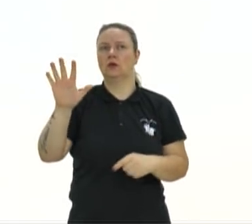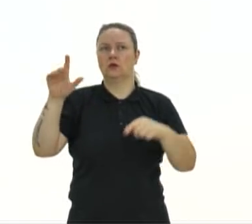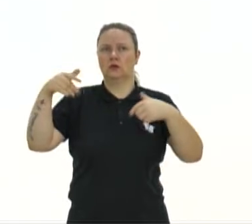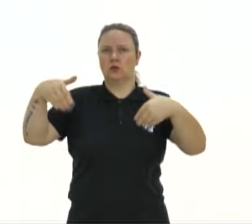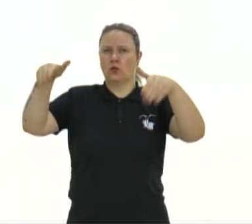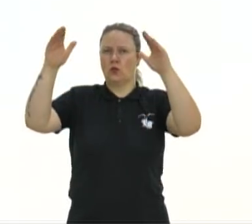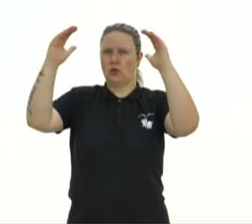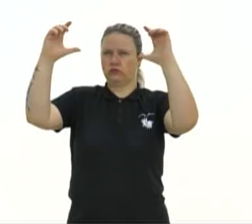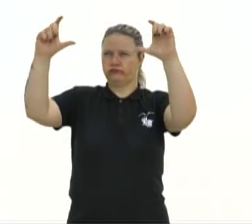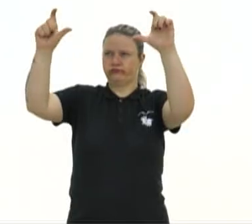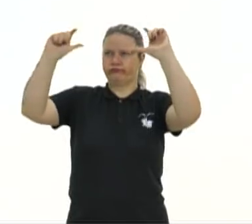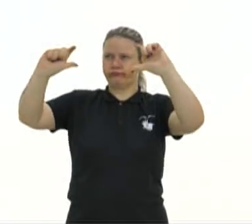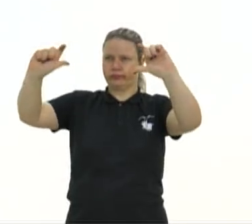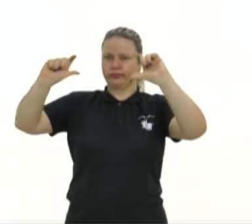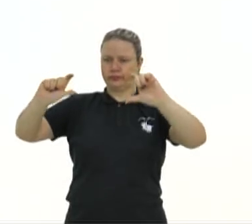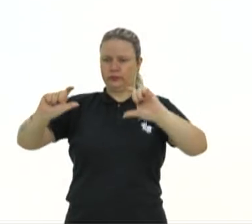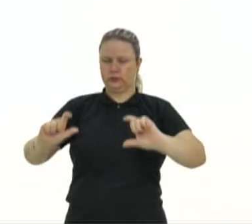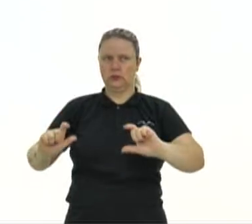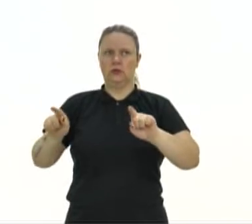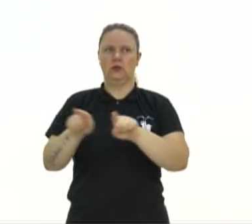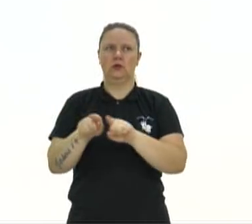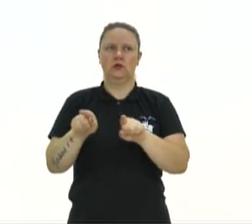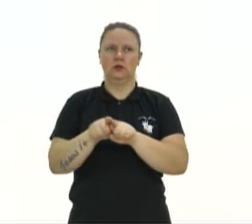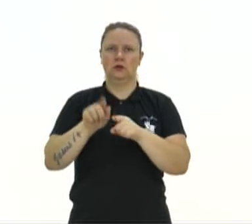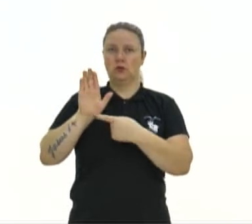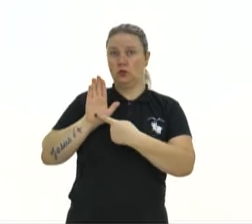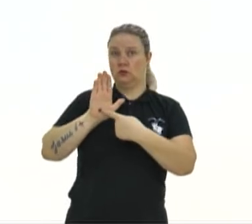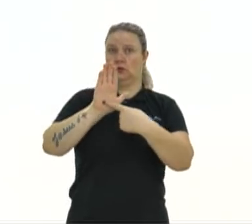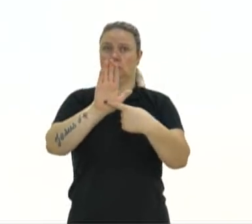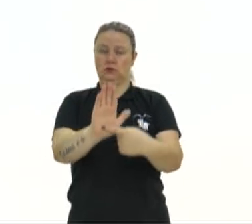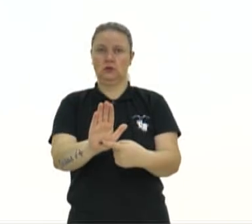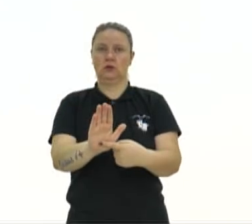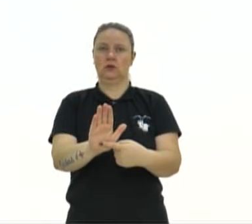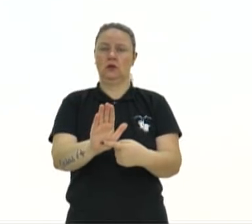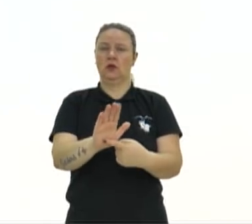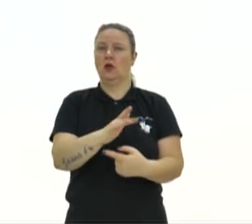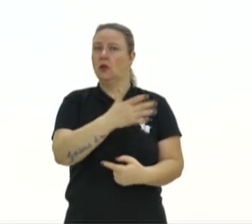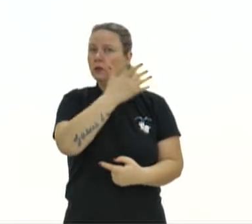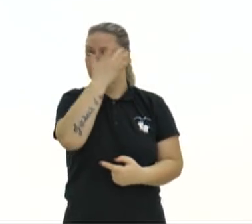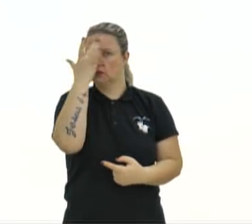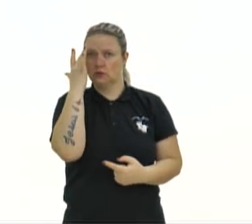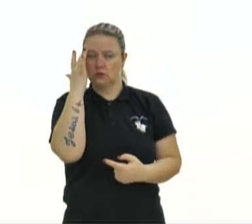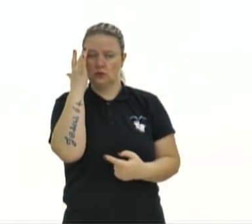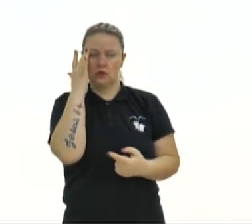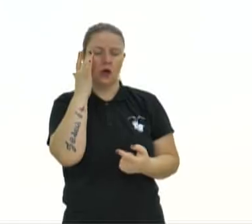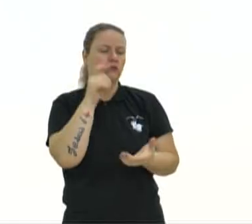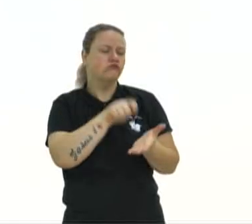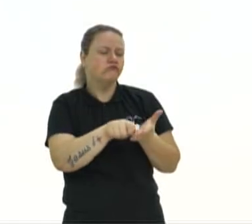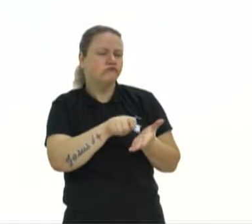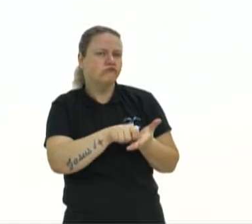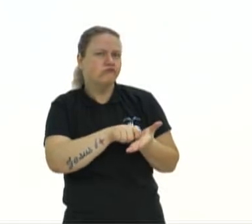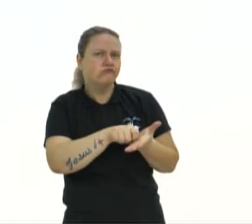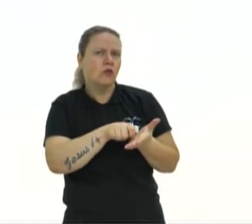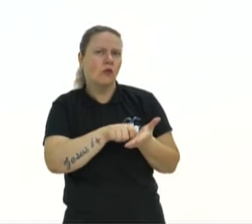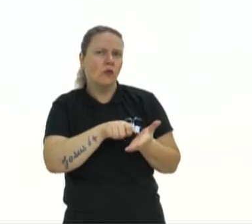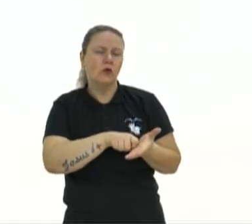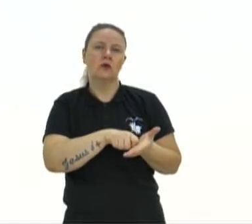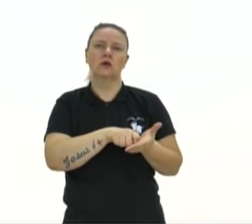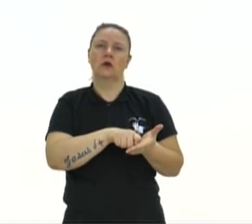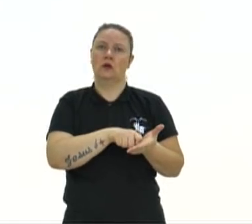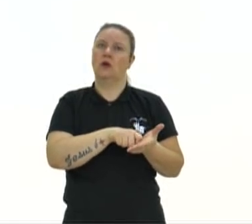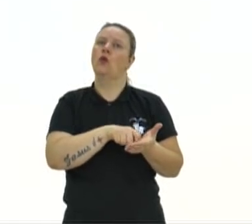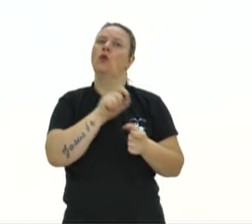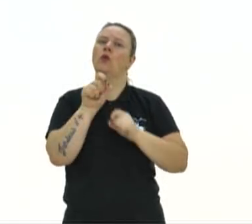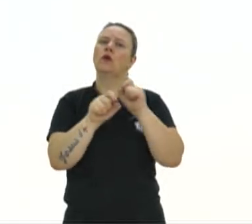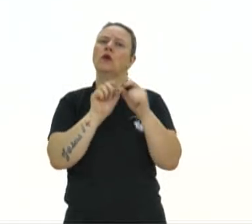texto da notícia. Temos ainda um destaque que o autor do guia achou interessante, mostrar que é importante